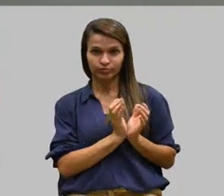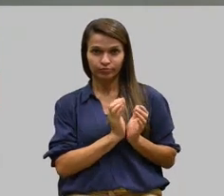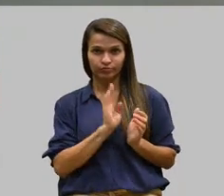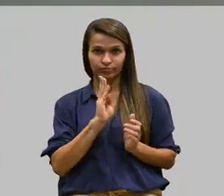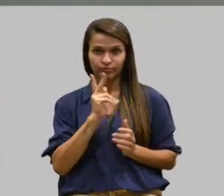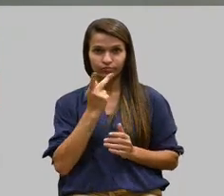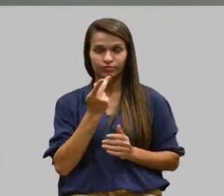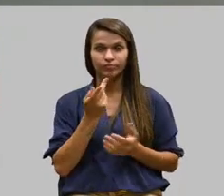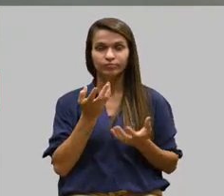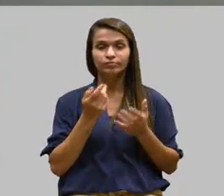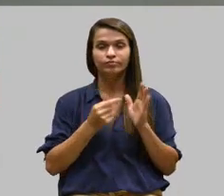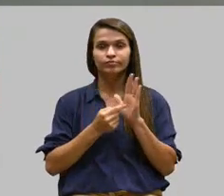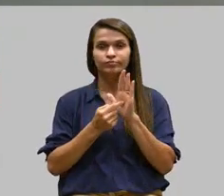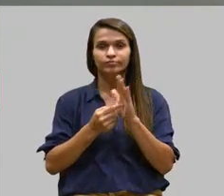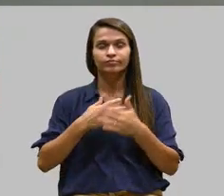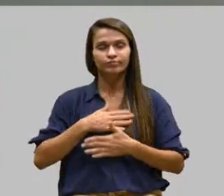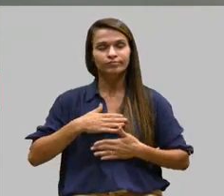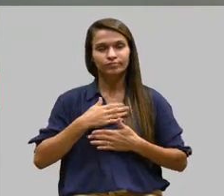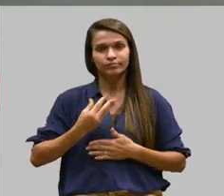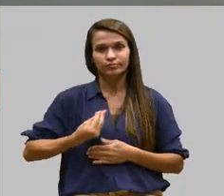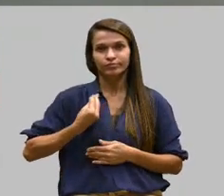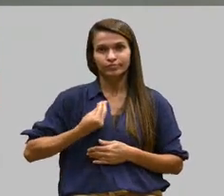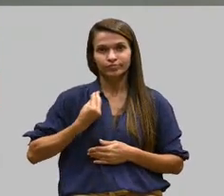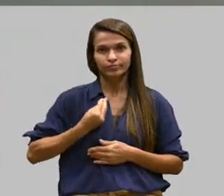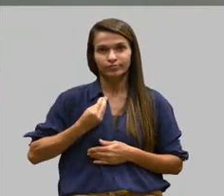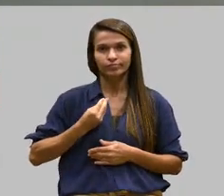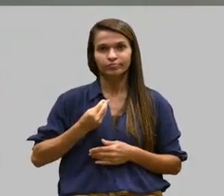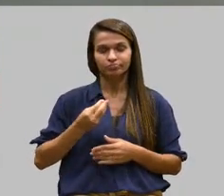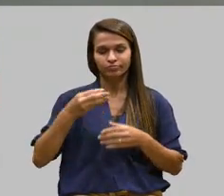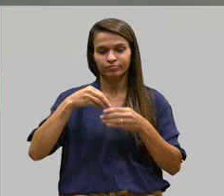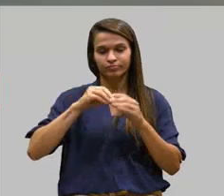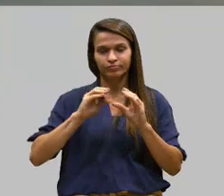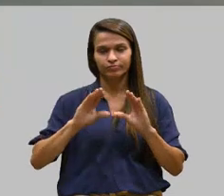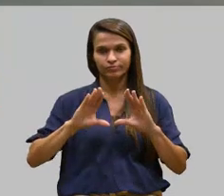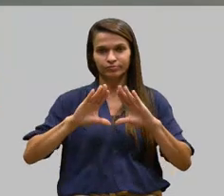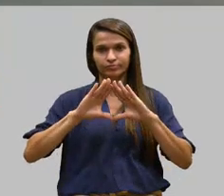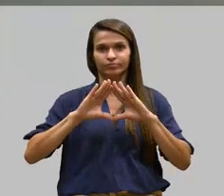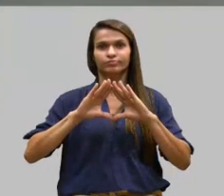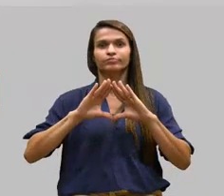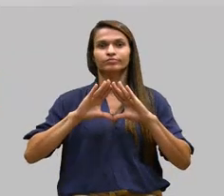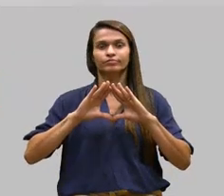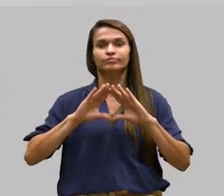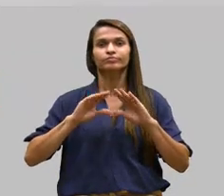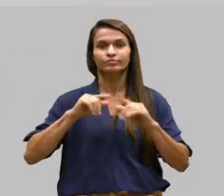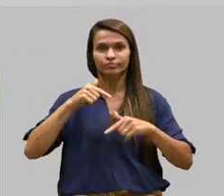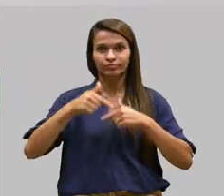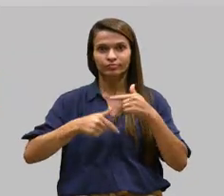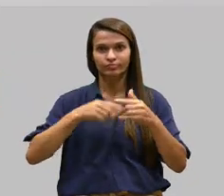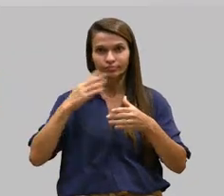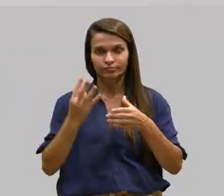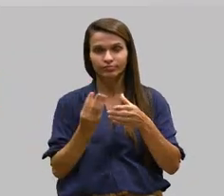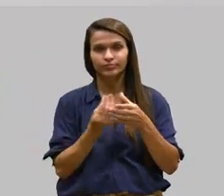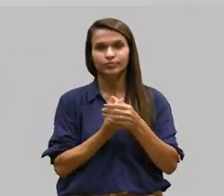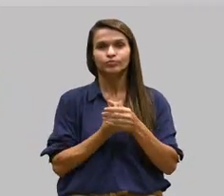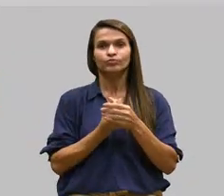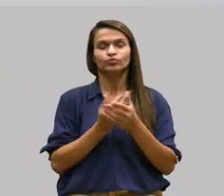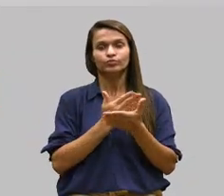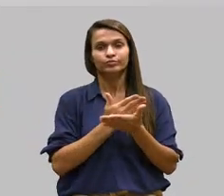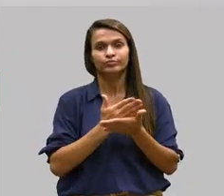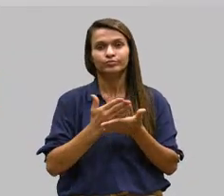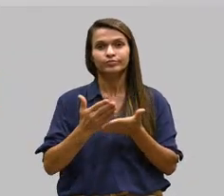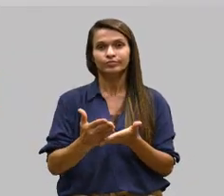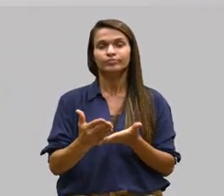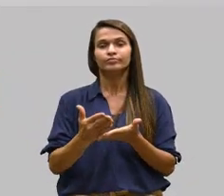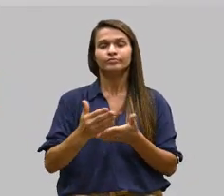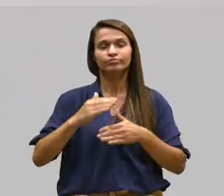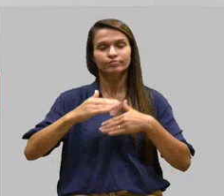nossa satisfação de estar presente dentro da Assembleia realizando esse trabalho de inclusão que a gente está começando e a gente